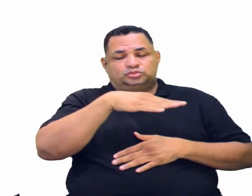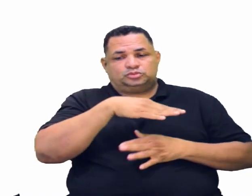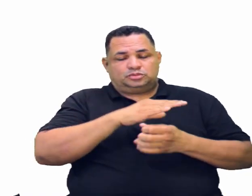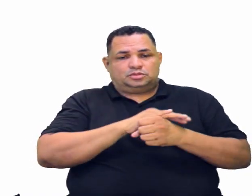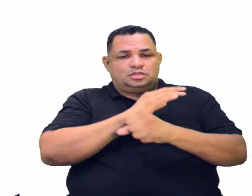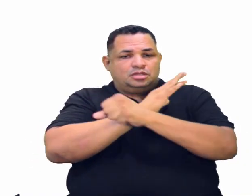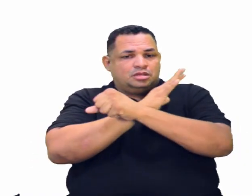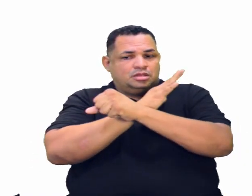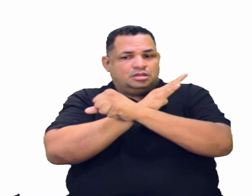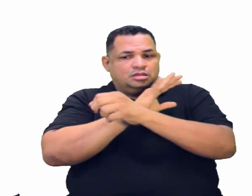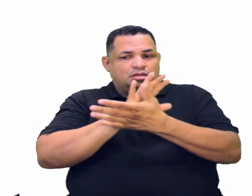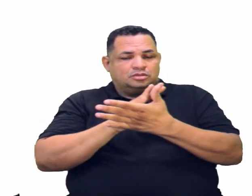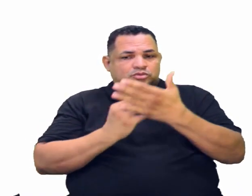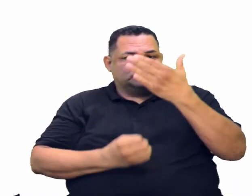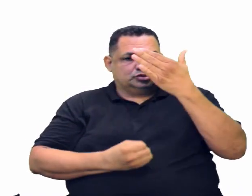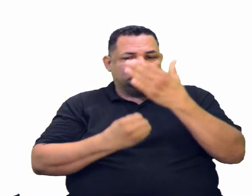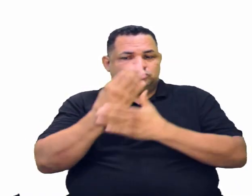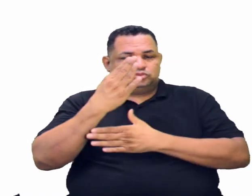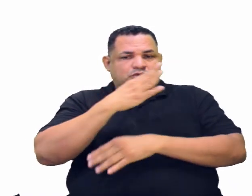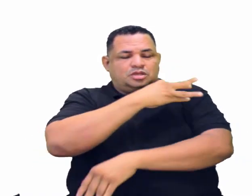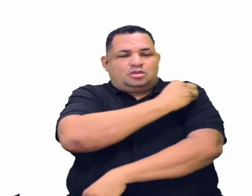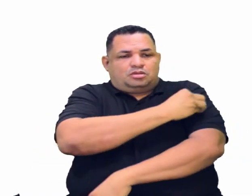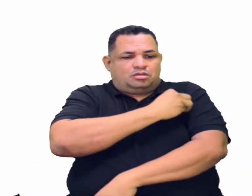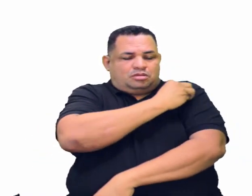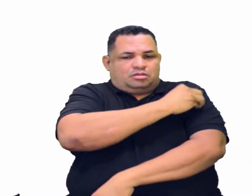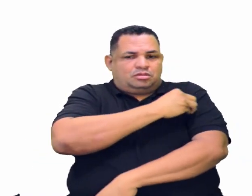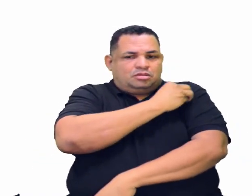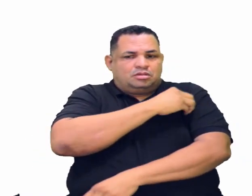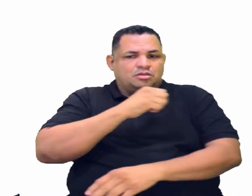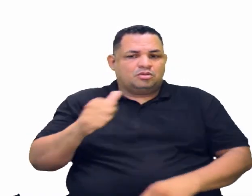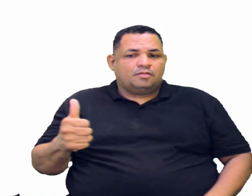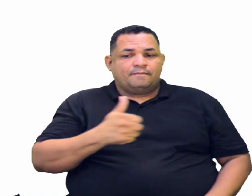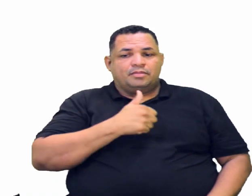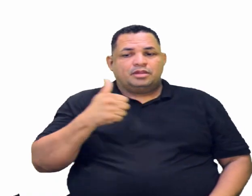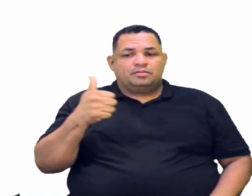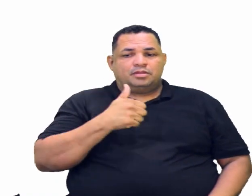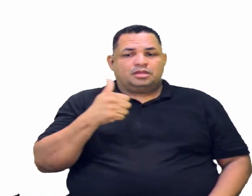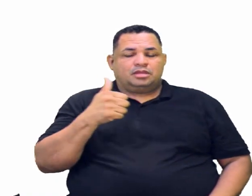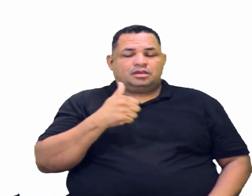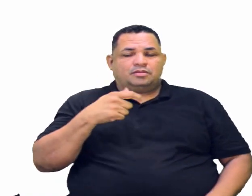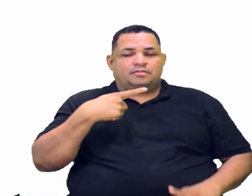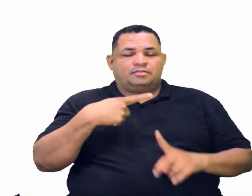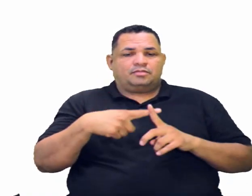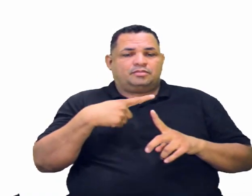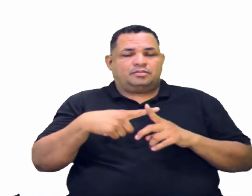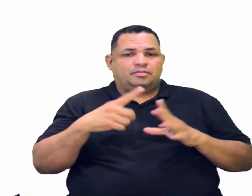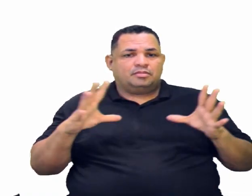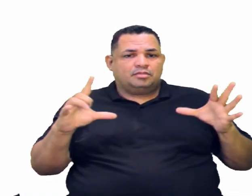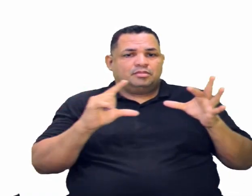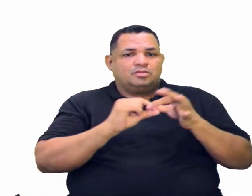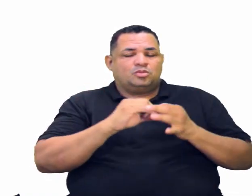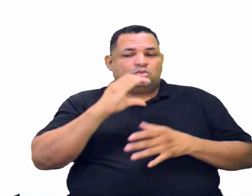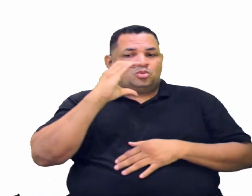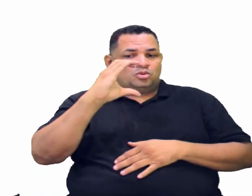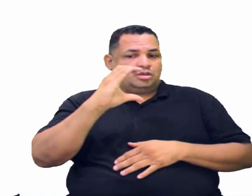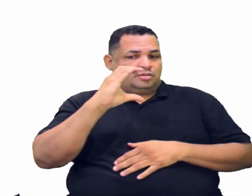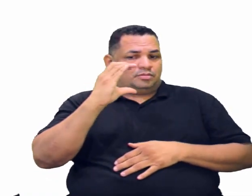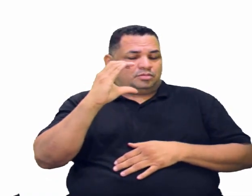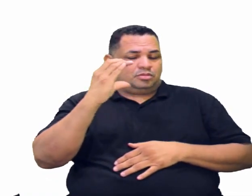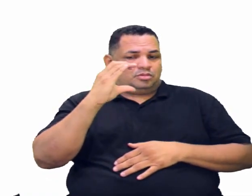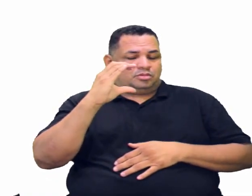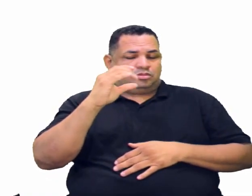eu obtive um álcool do tipo primário, porque ele está ligado a um carbono